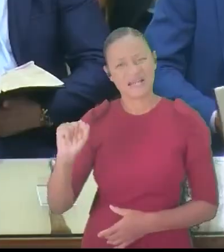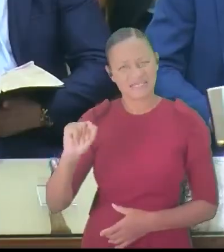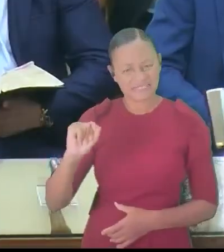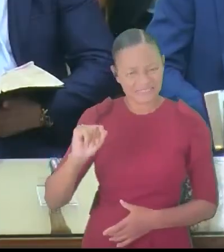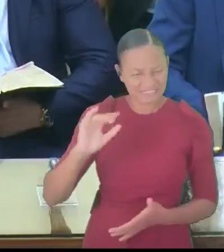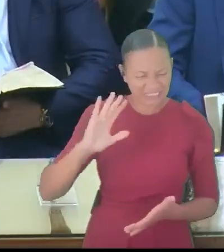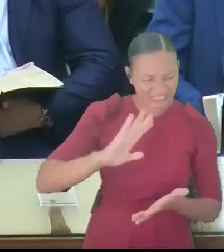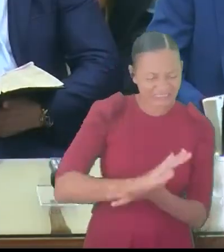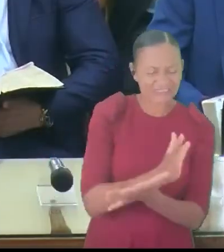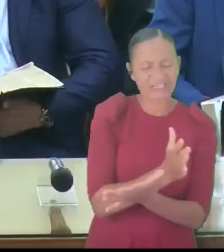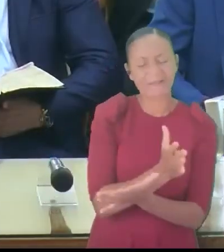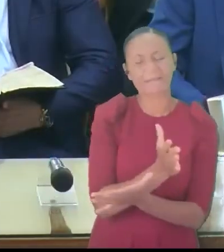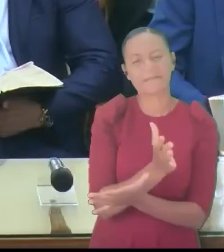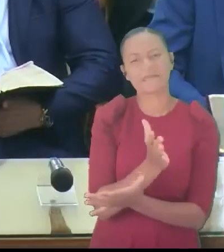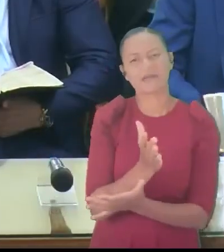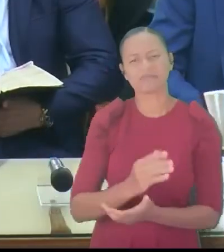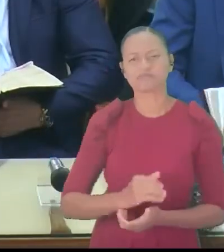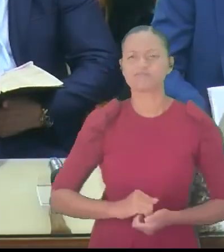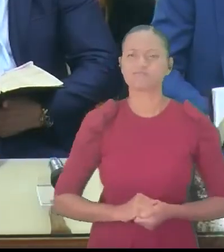dentro do seu povo.